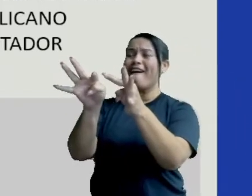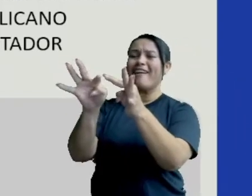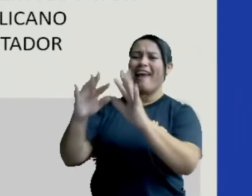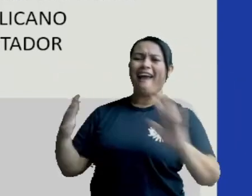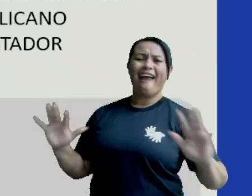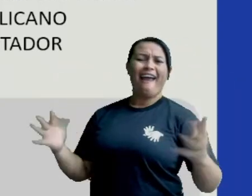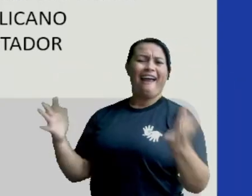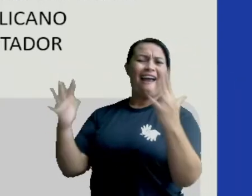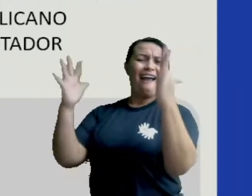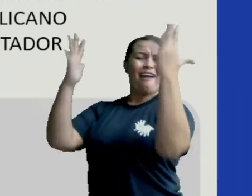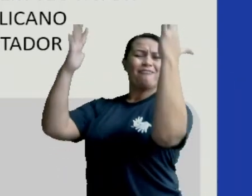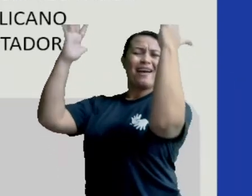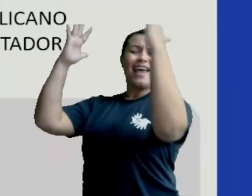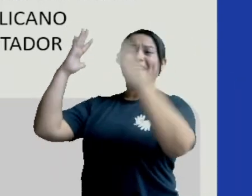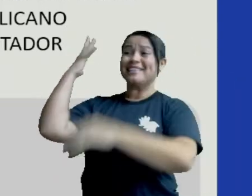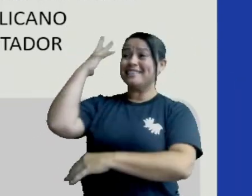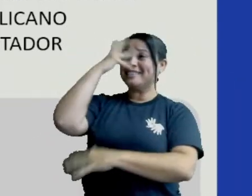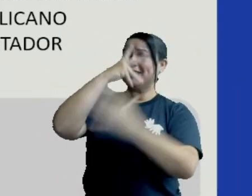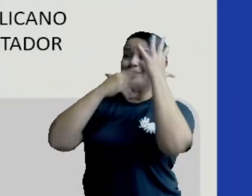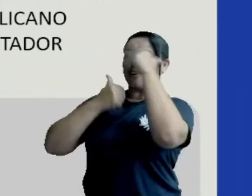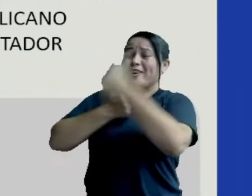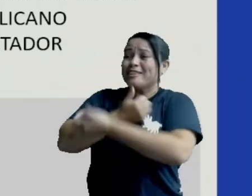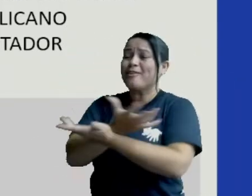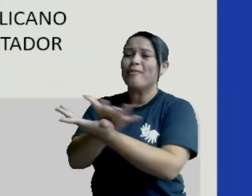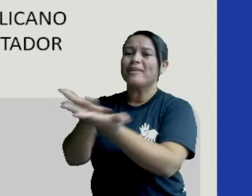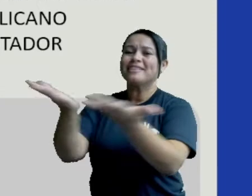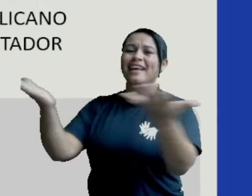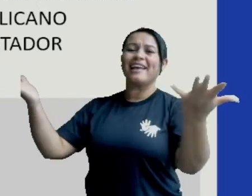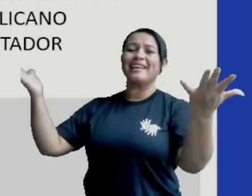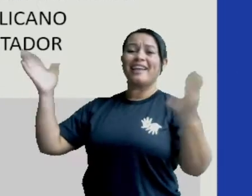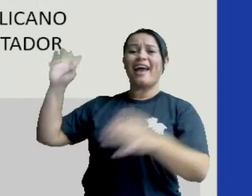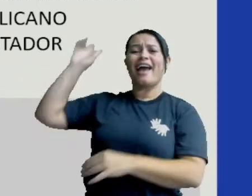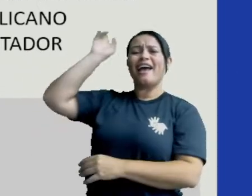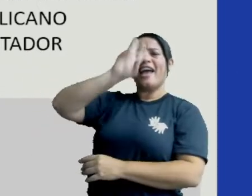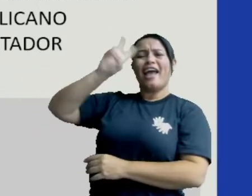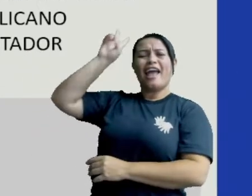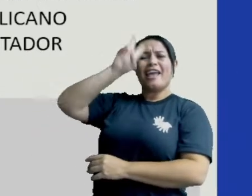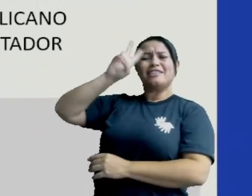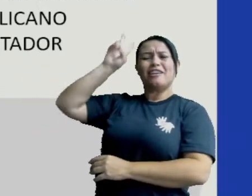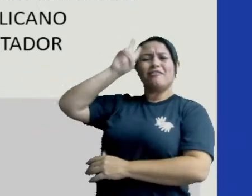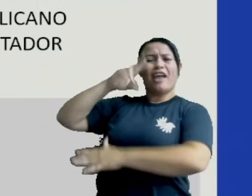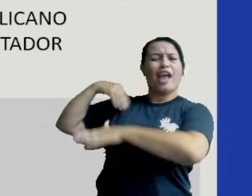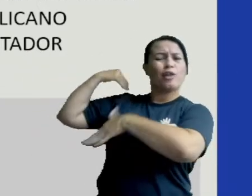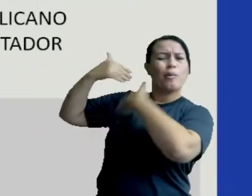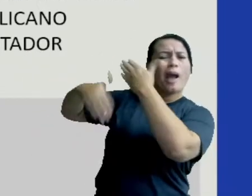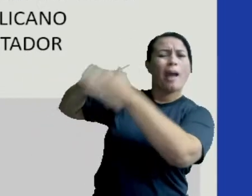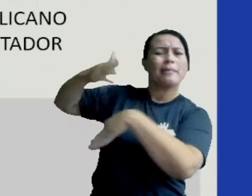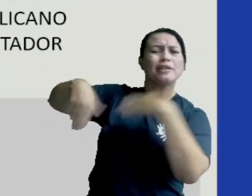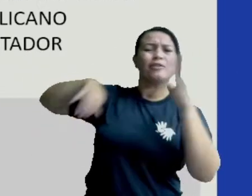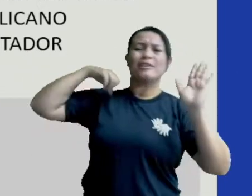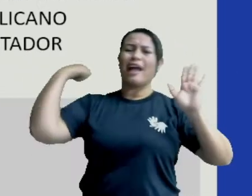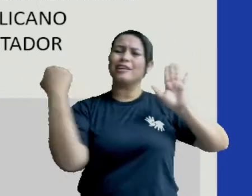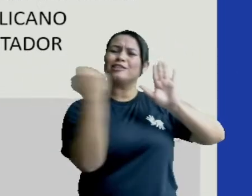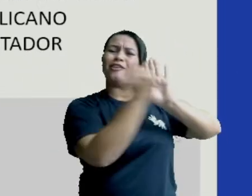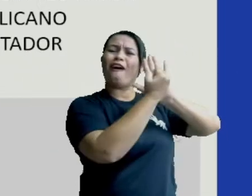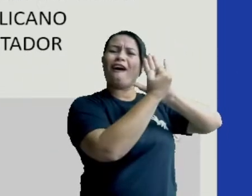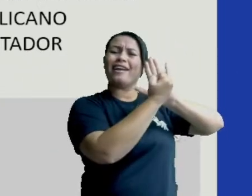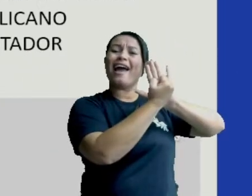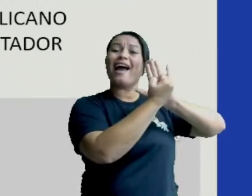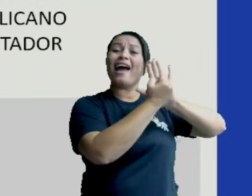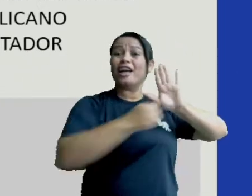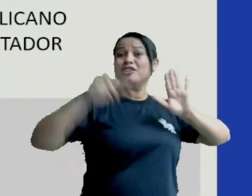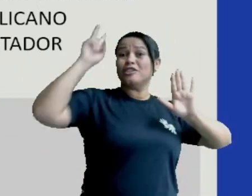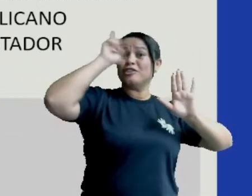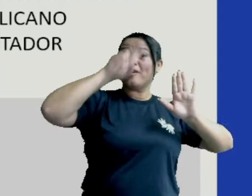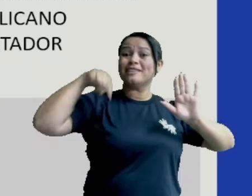as tuas irmãs de maior glória aparecem visões sobranceira,